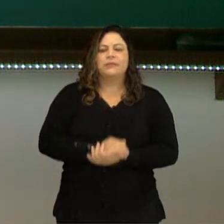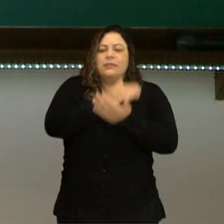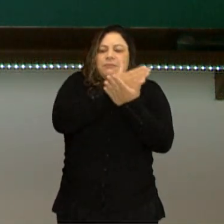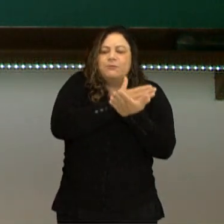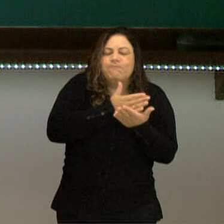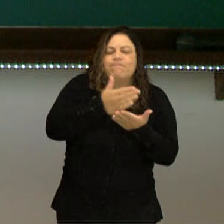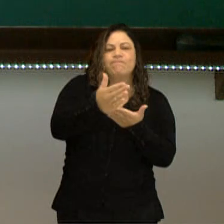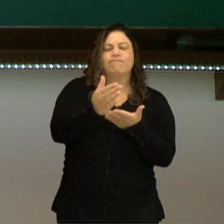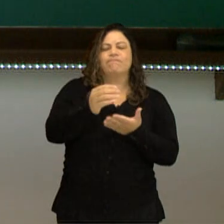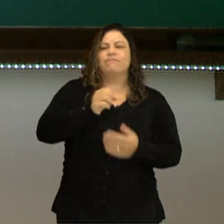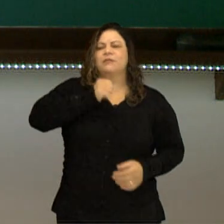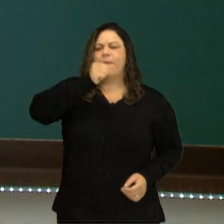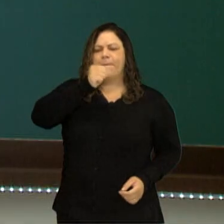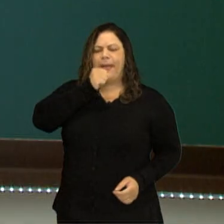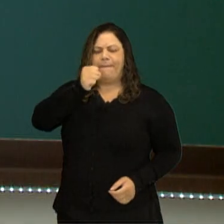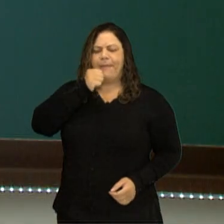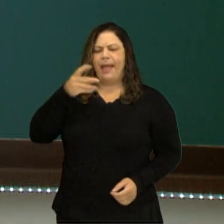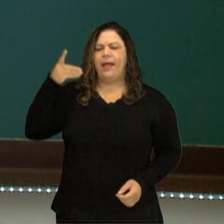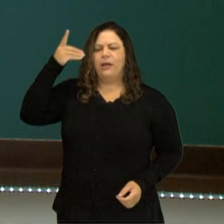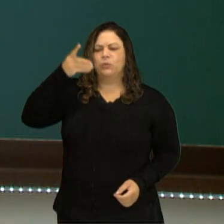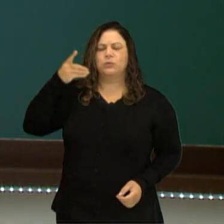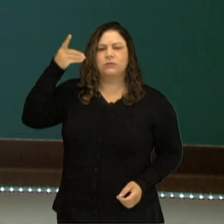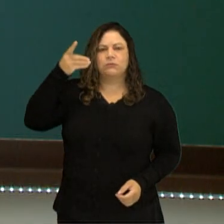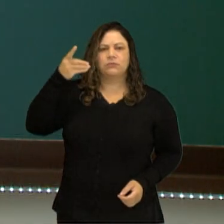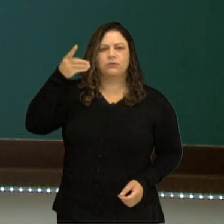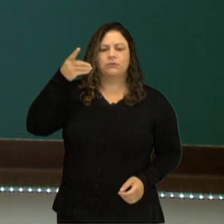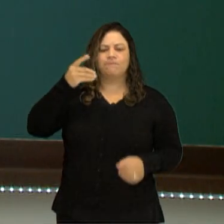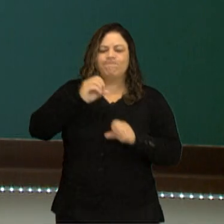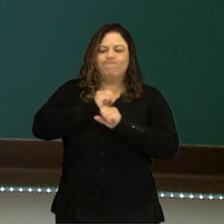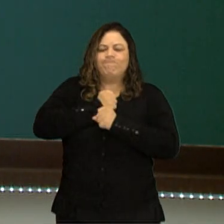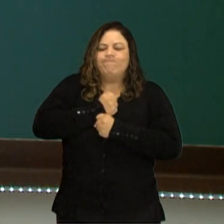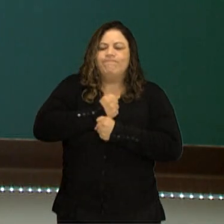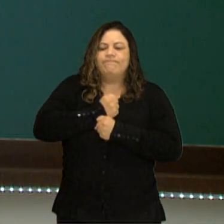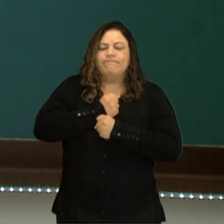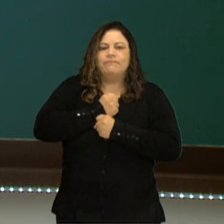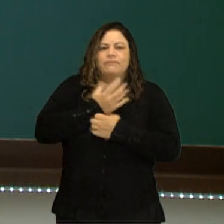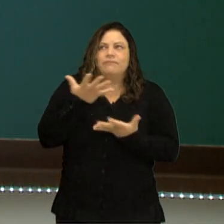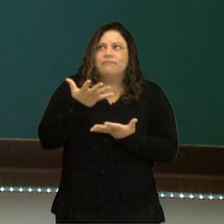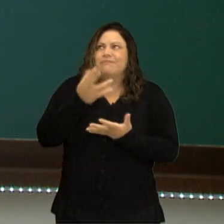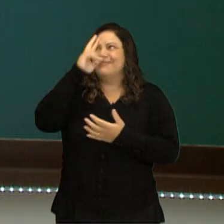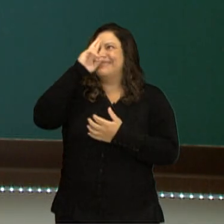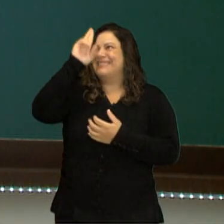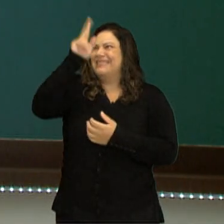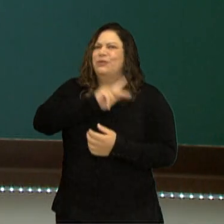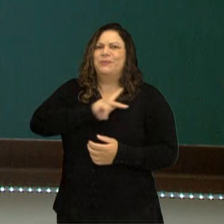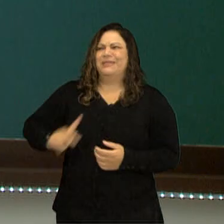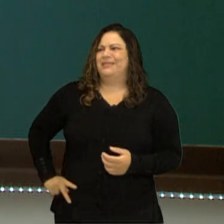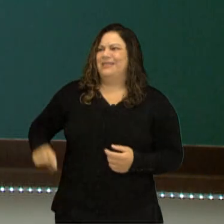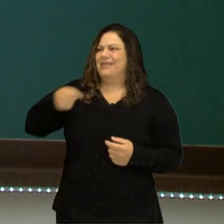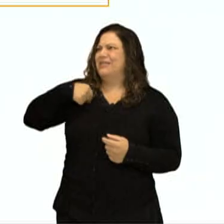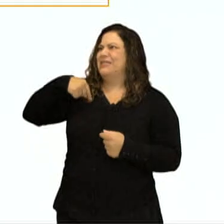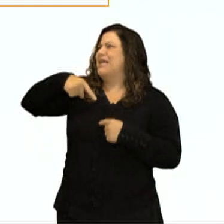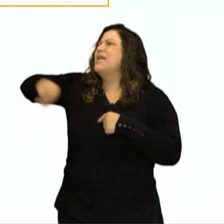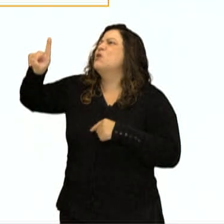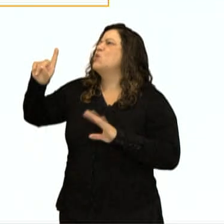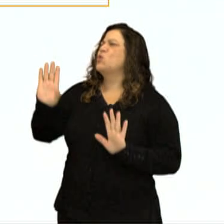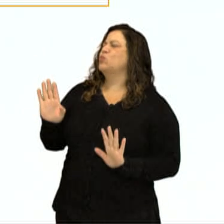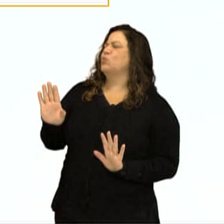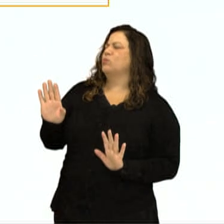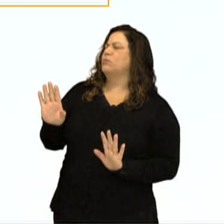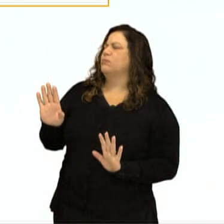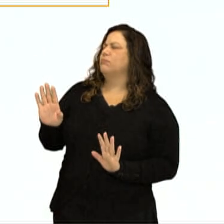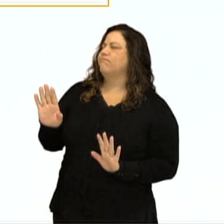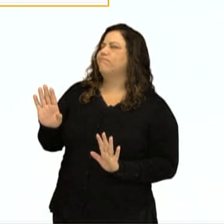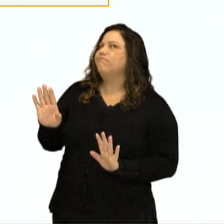seu discurso, o deputado embatucou. Senhor presidente, eu não sou daqueles que...